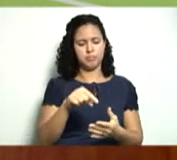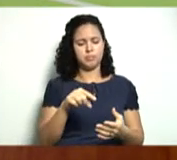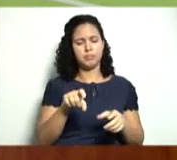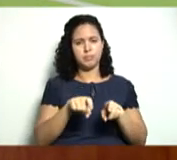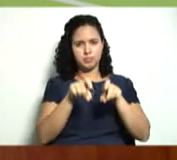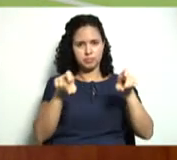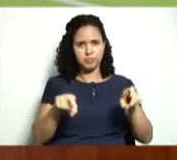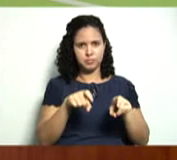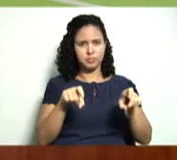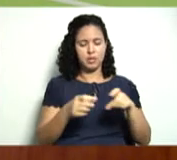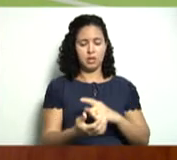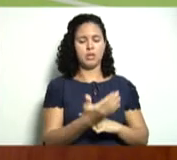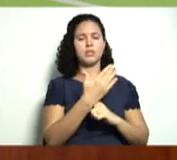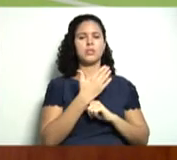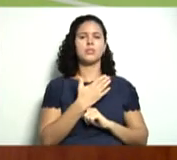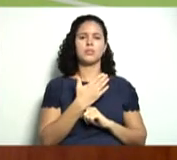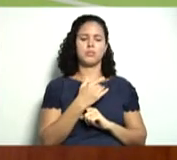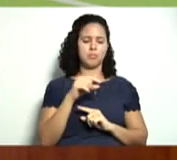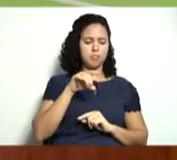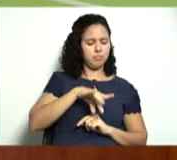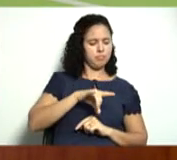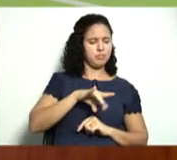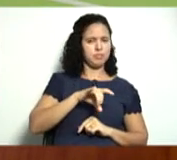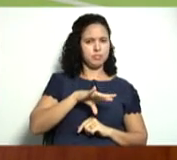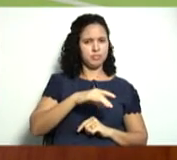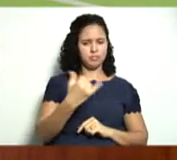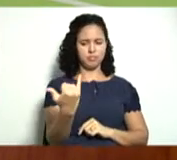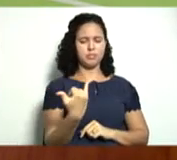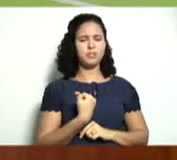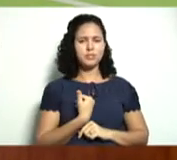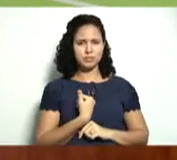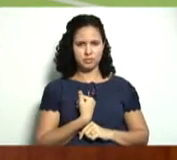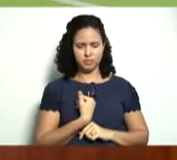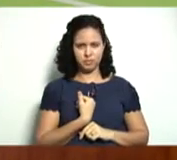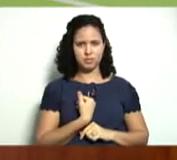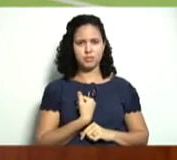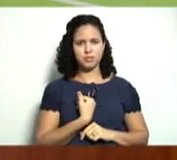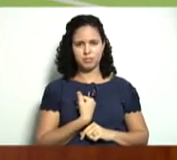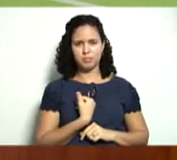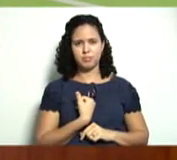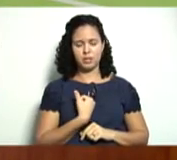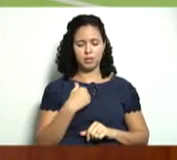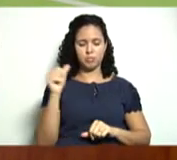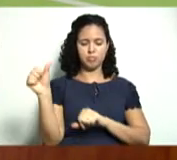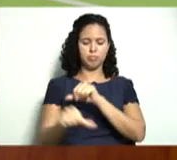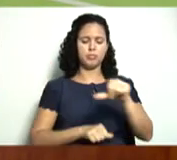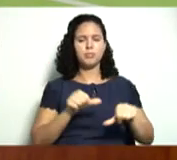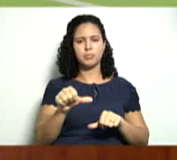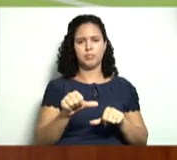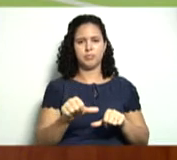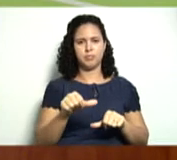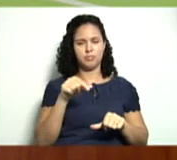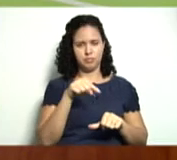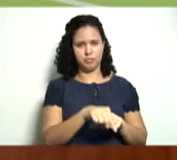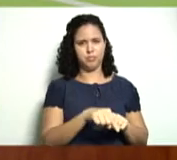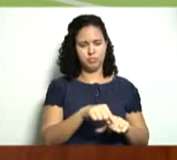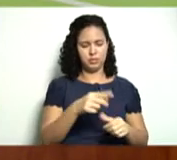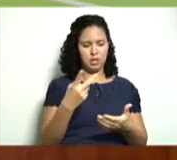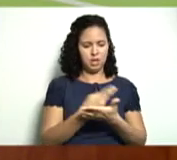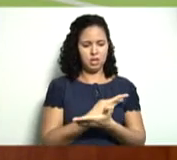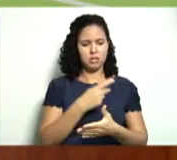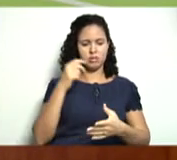cerro texto e o próprio computador próprio software no caso hoje ele já faz a correção automática pra você